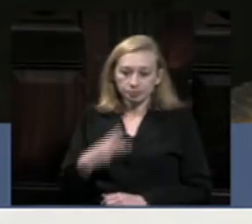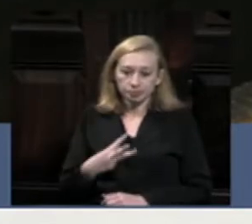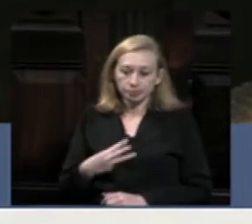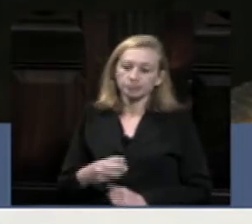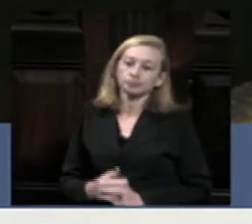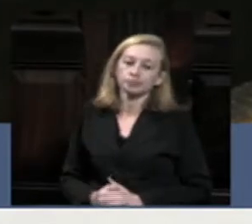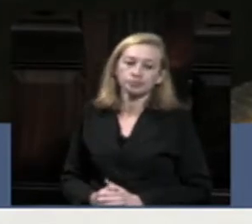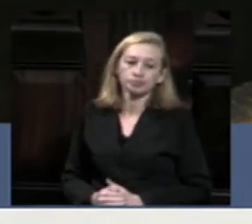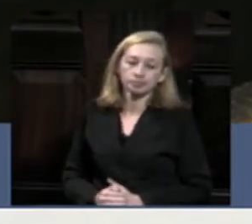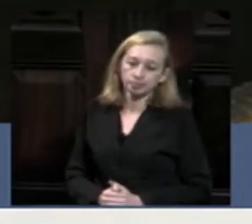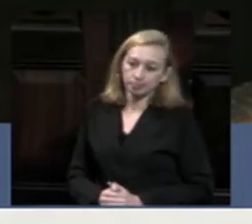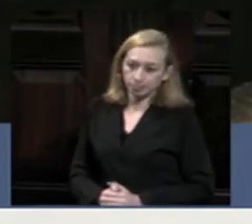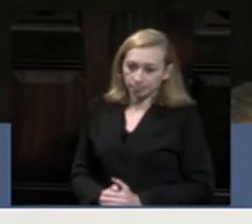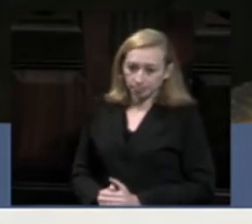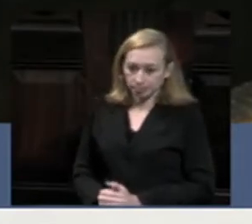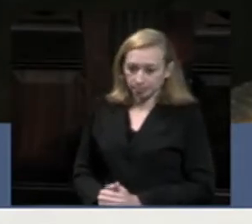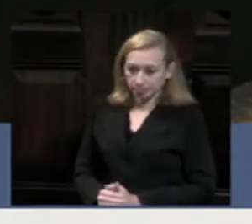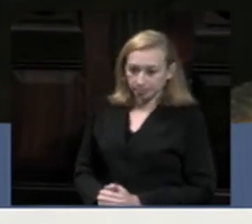3.